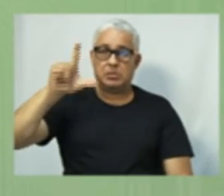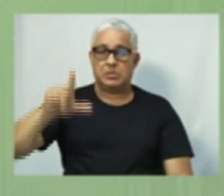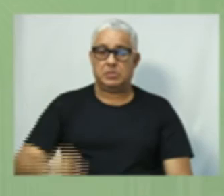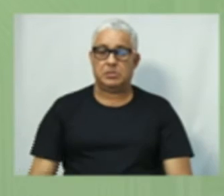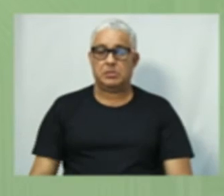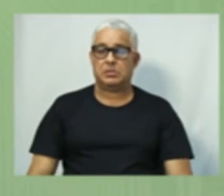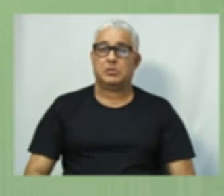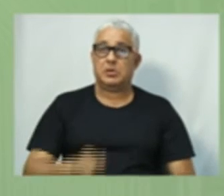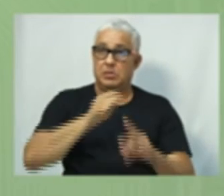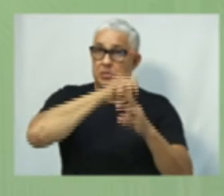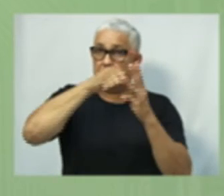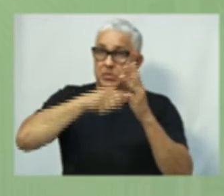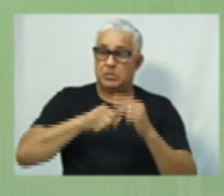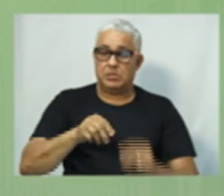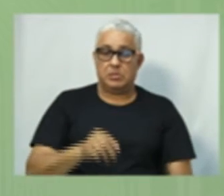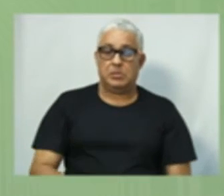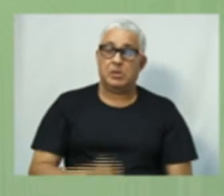respectivamente